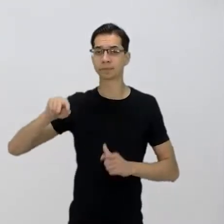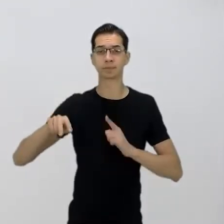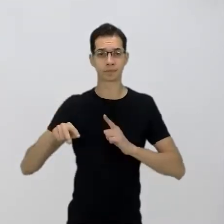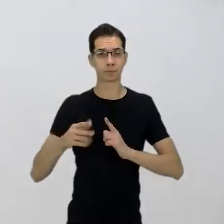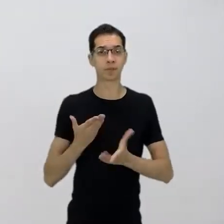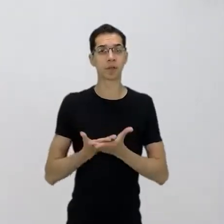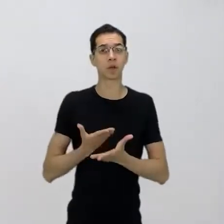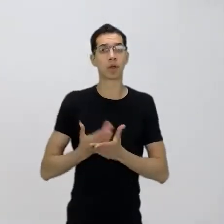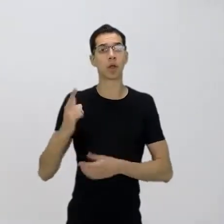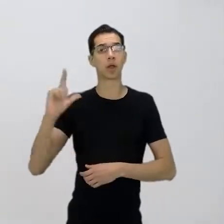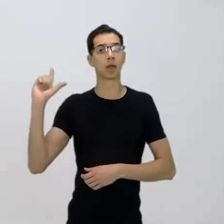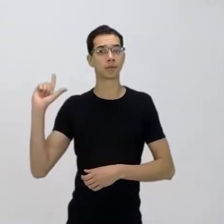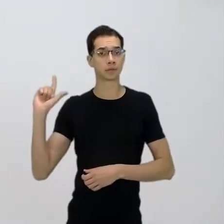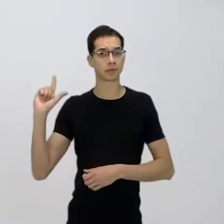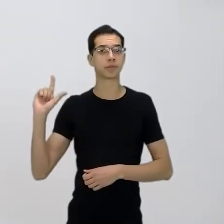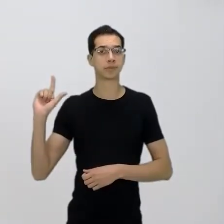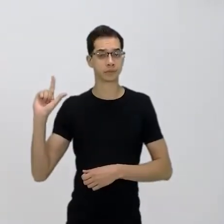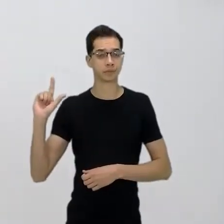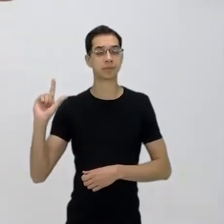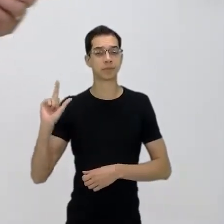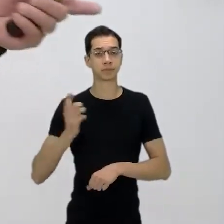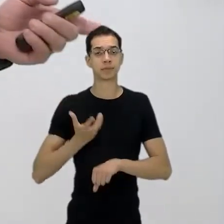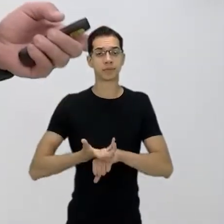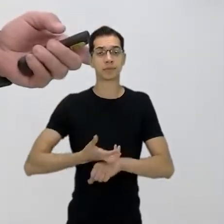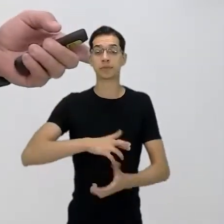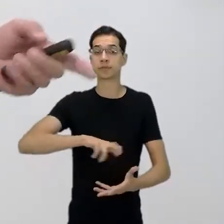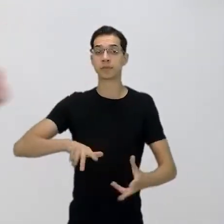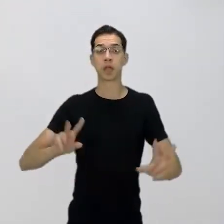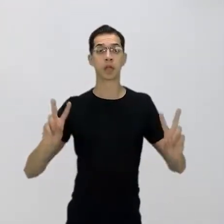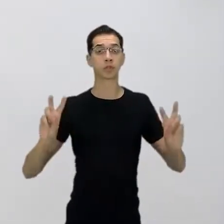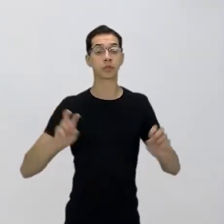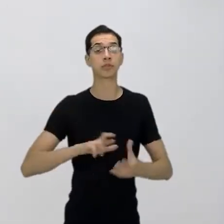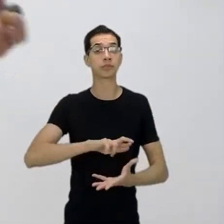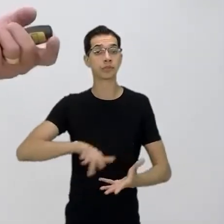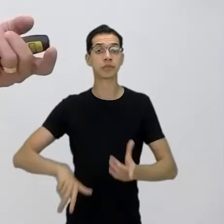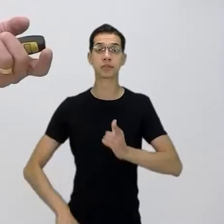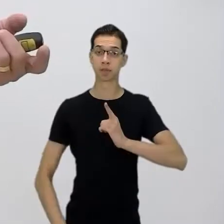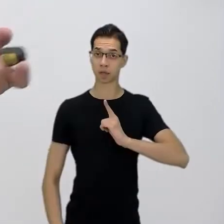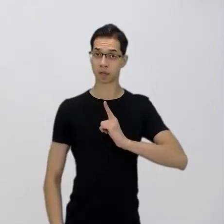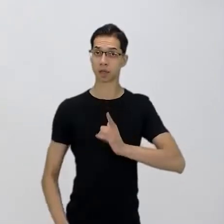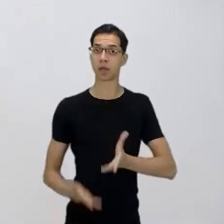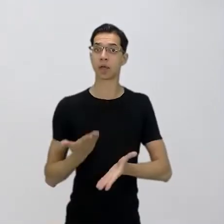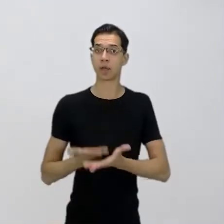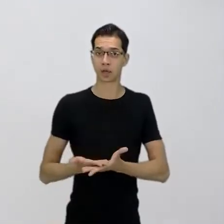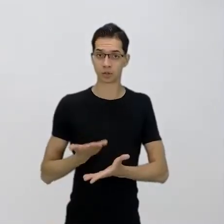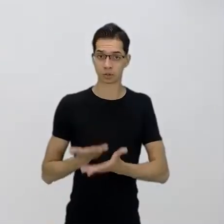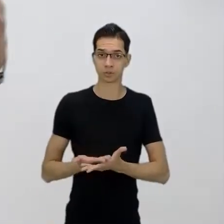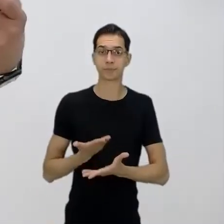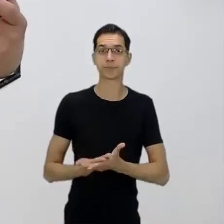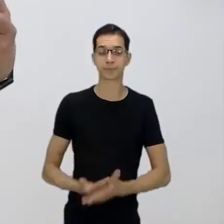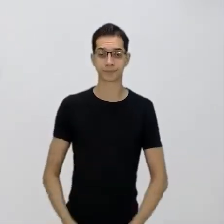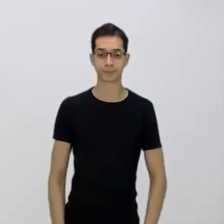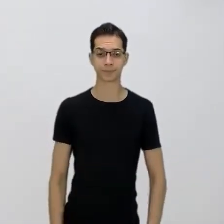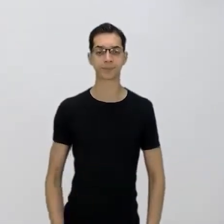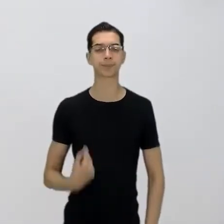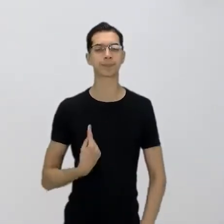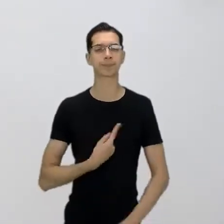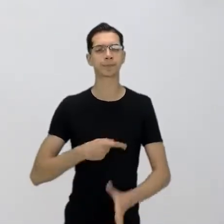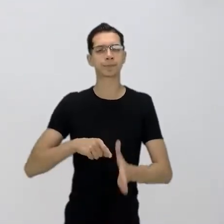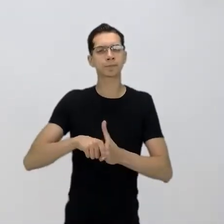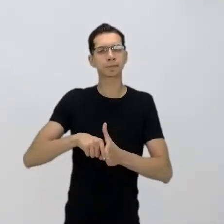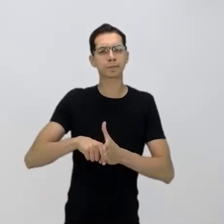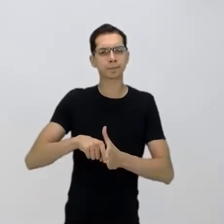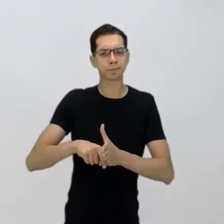anteriores também, dos outros componentes e dos componentes também que a gente trabalhou na primeira instância, o